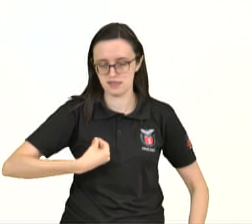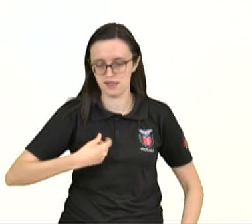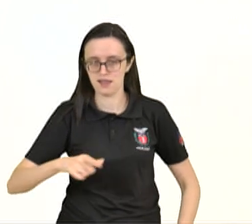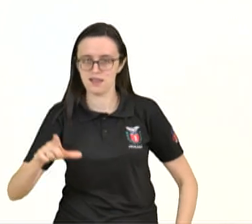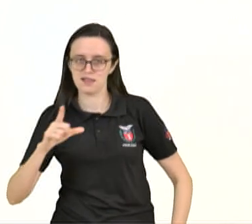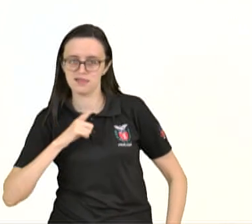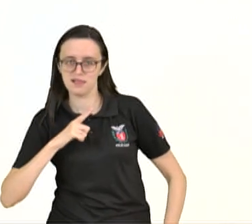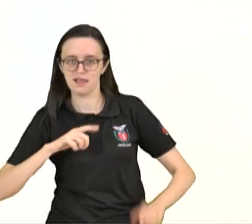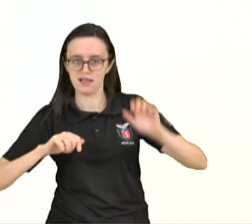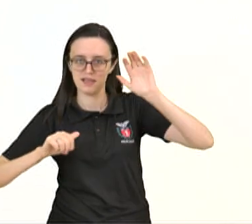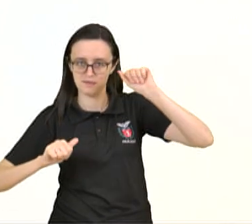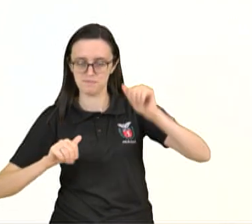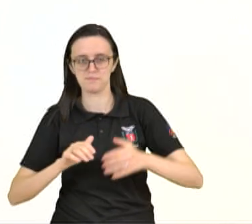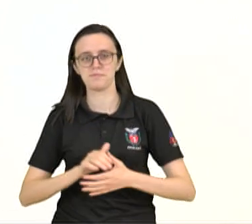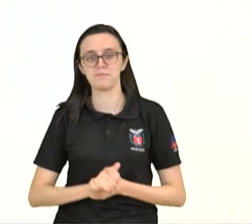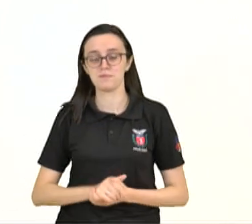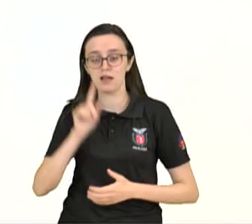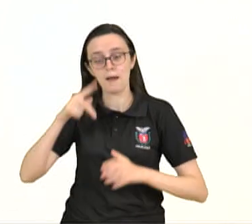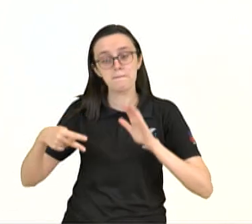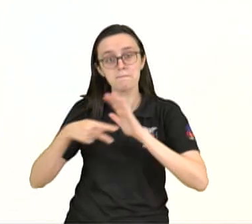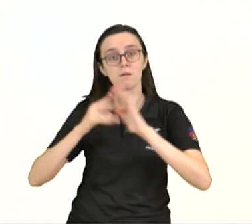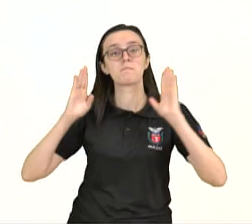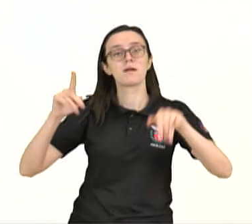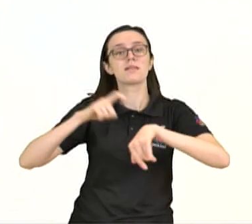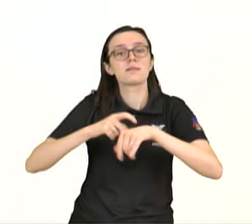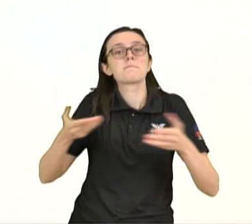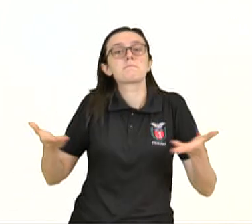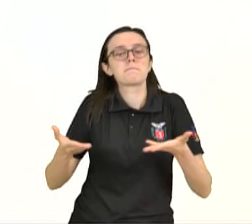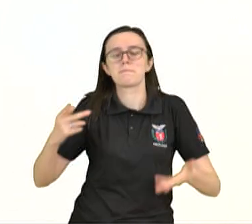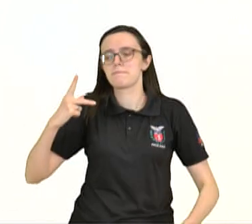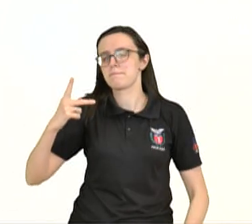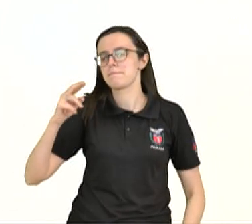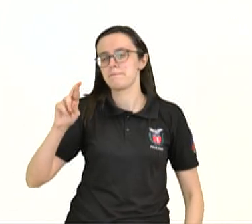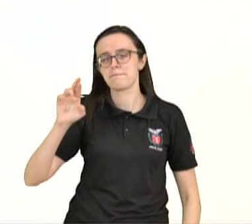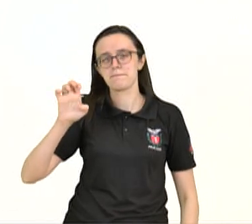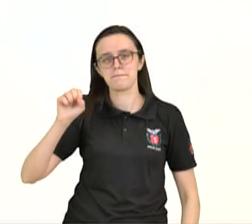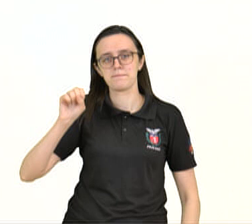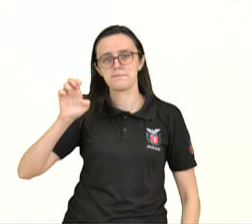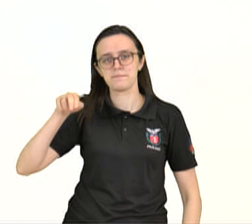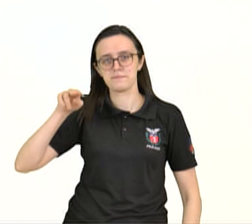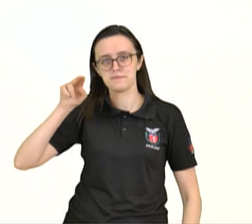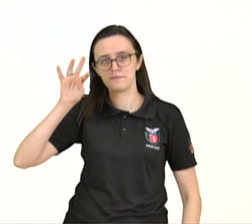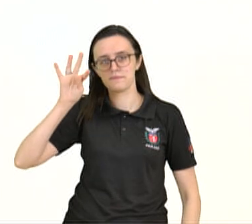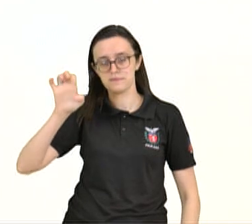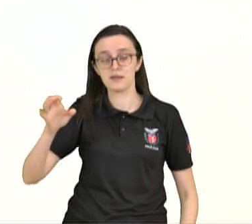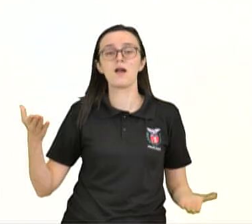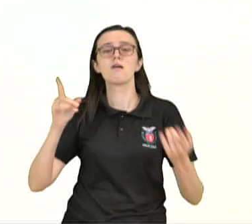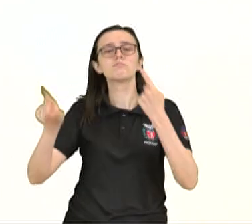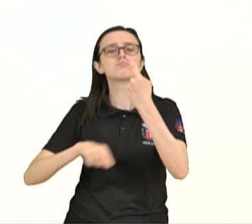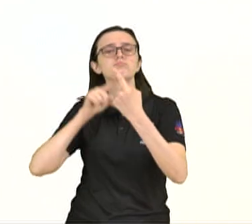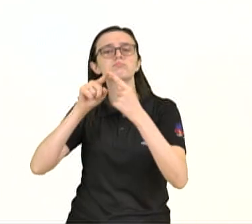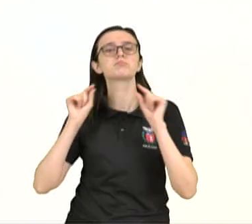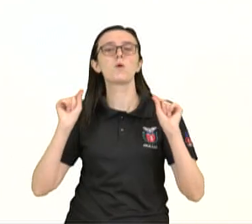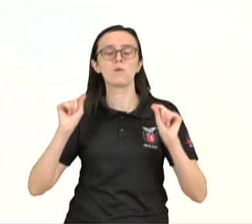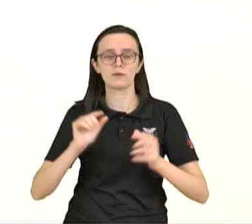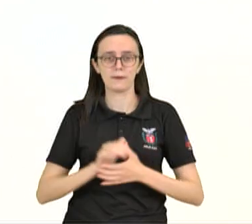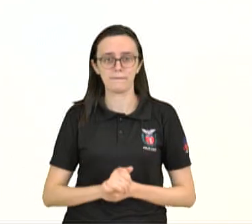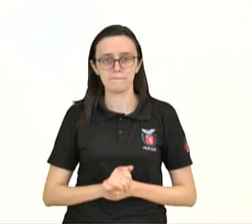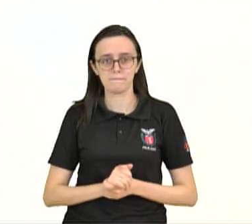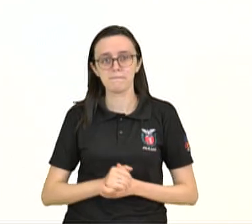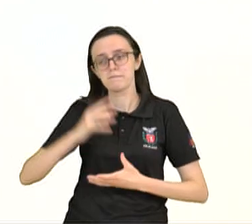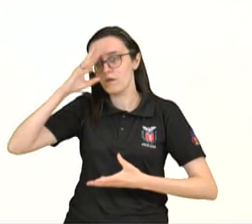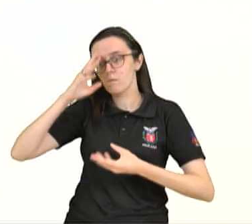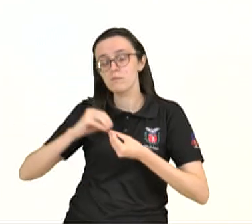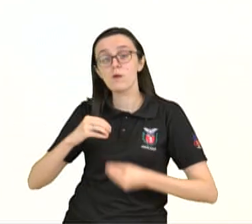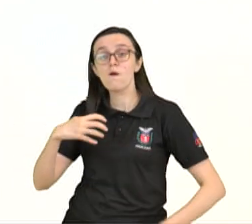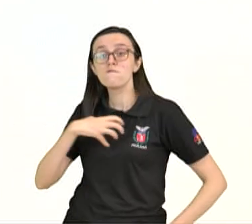tener, no presente do indicativo. Quais serão os nossos objetivos de hoje? Nós vamos compreender as